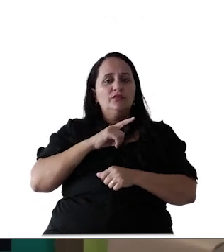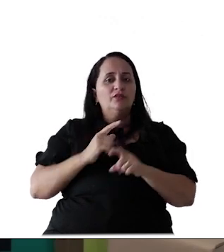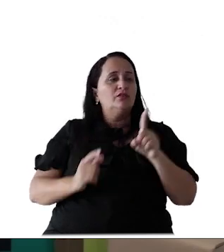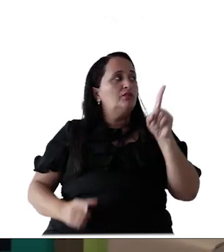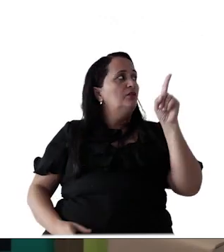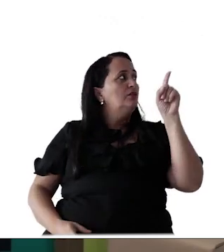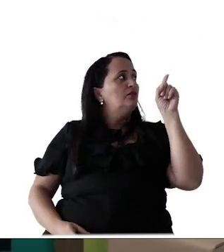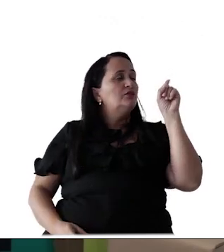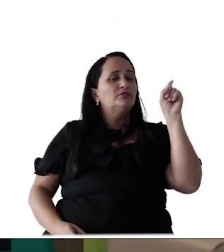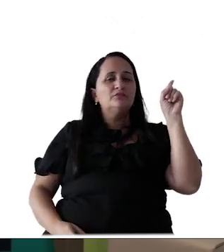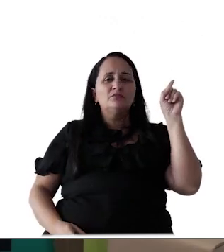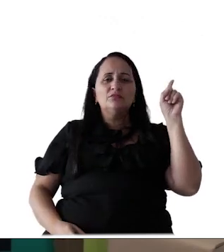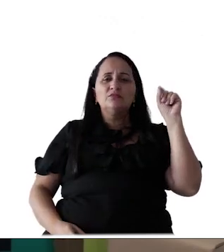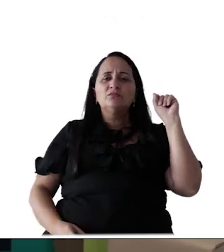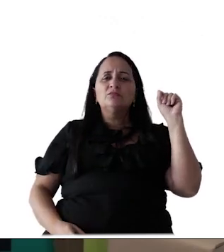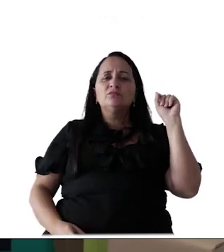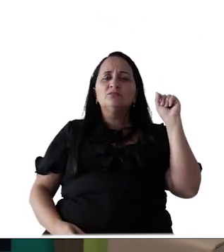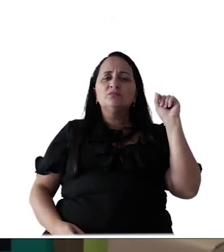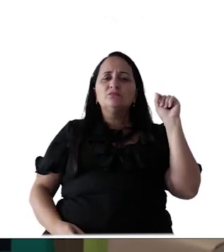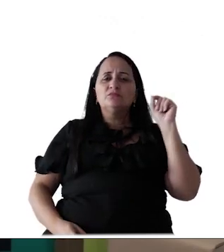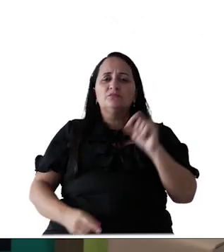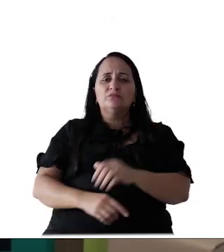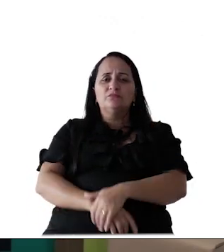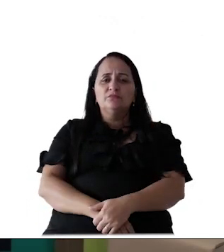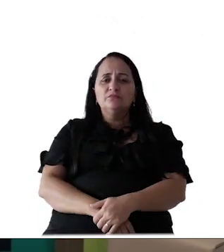em desuso.